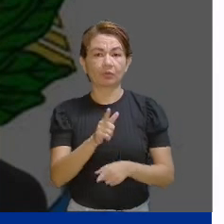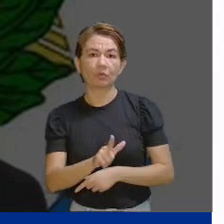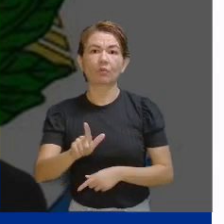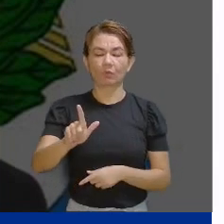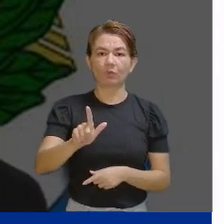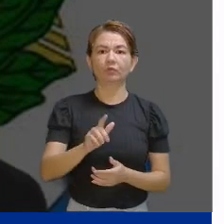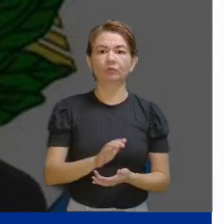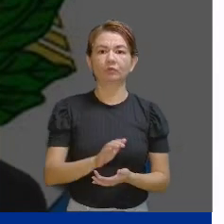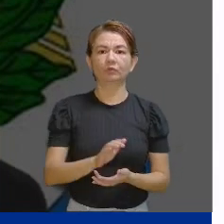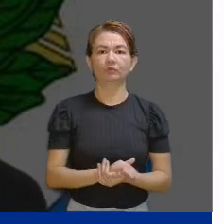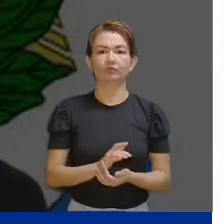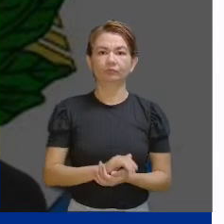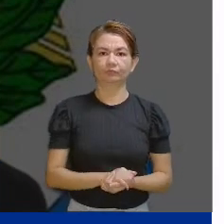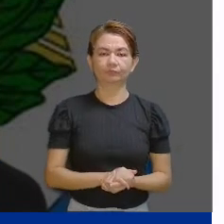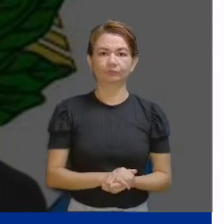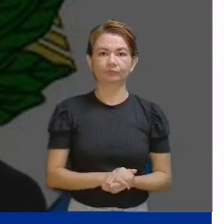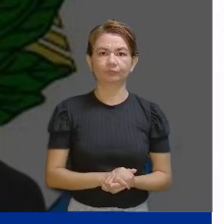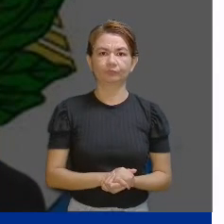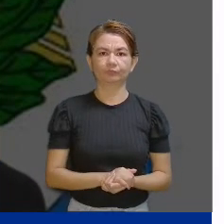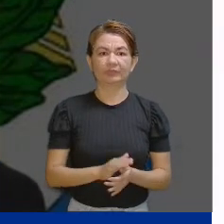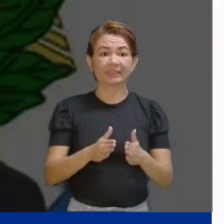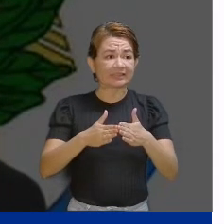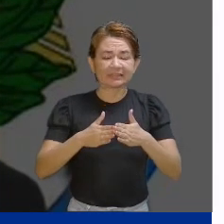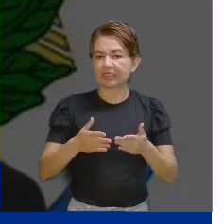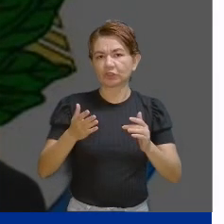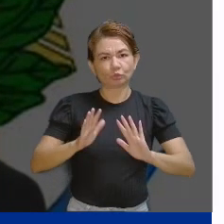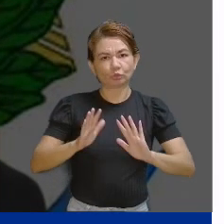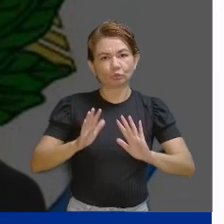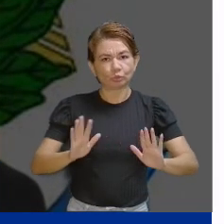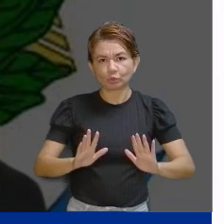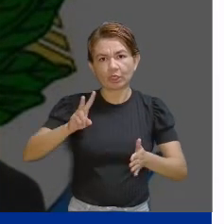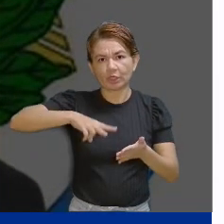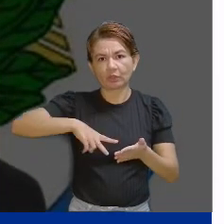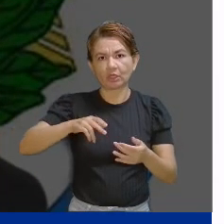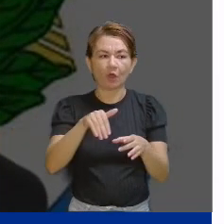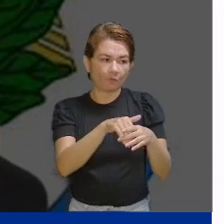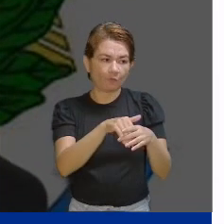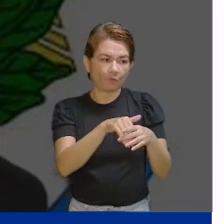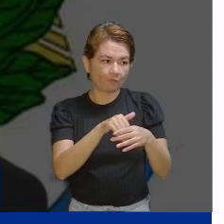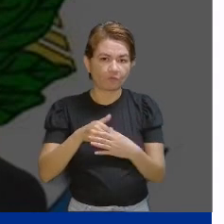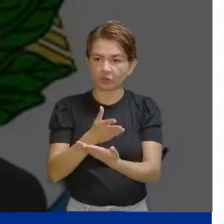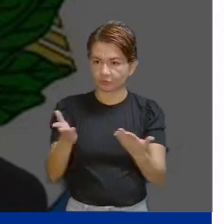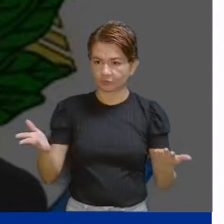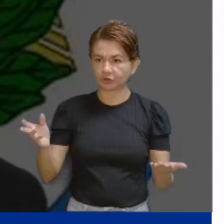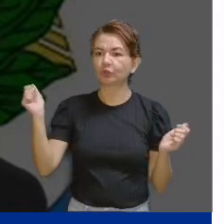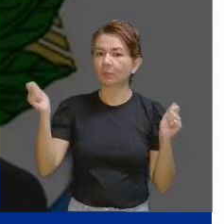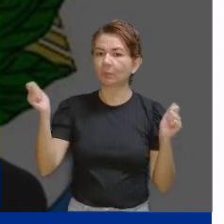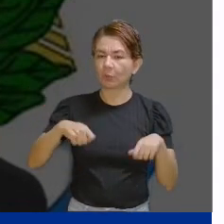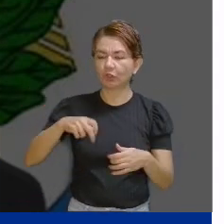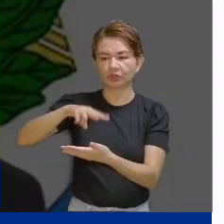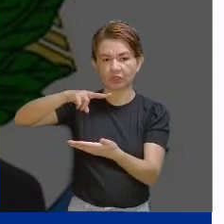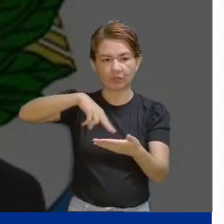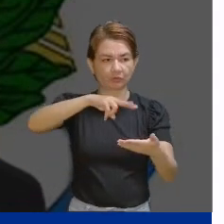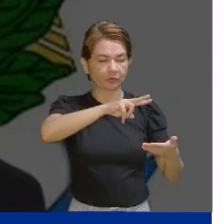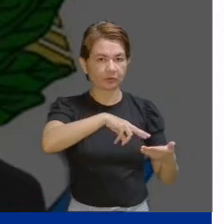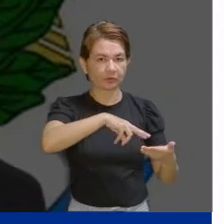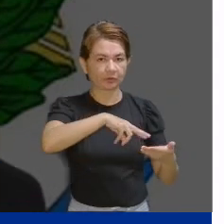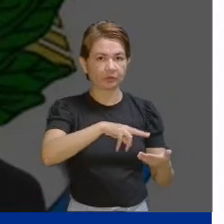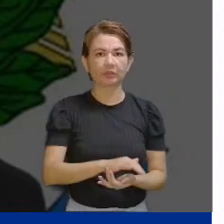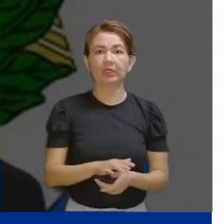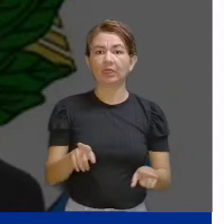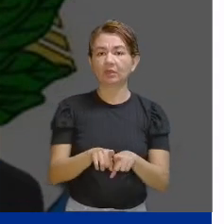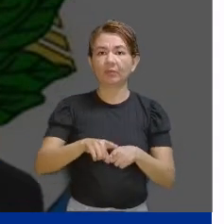doutrina, que peço licença para não lê-la, já que o voto está disponibilizado a todos, E, portanto, à luz dos